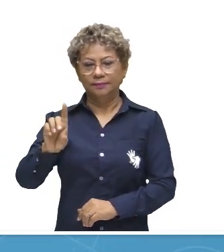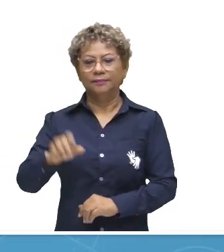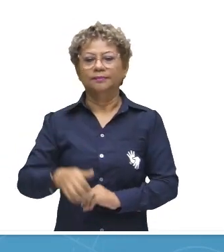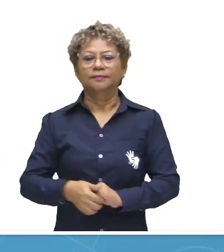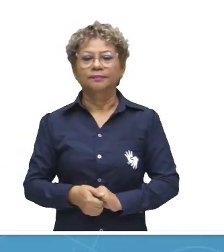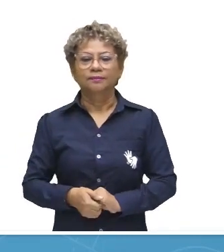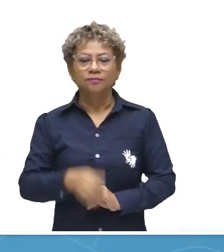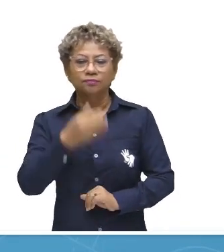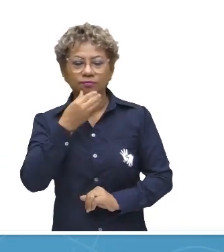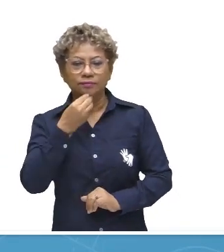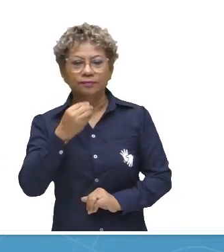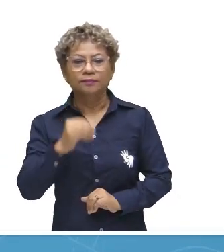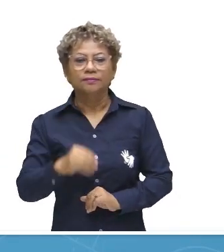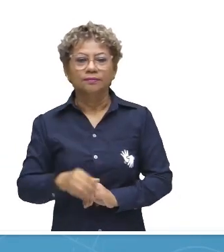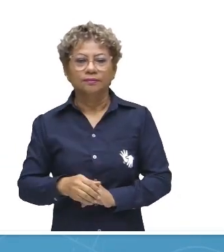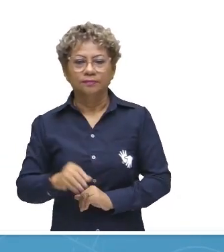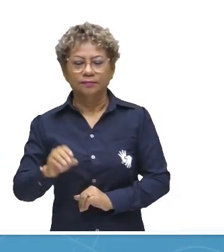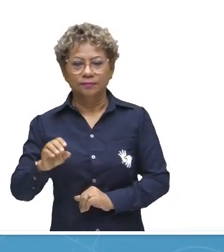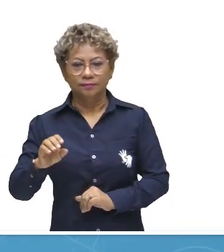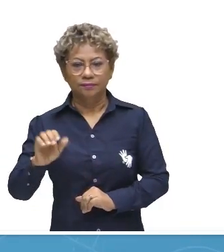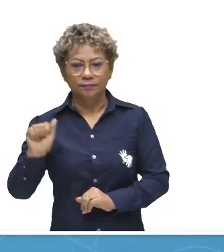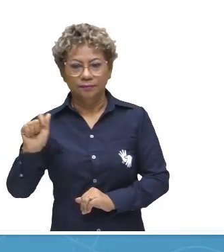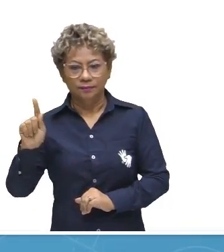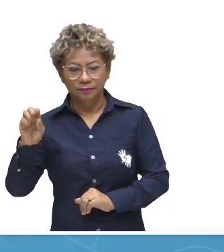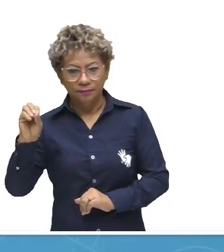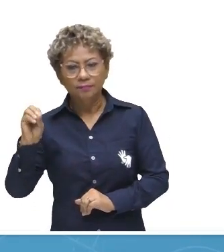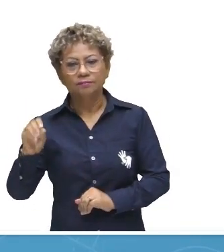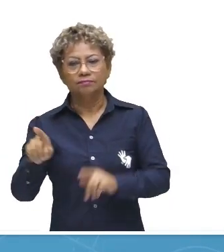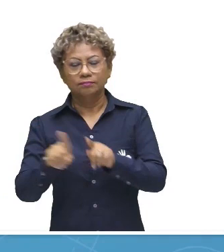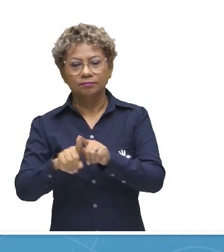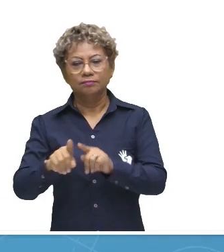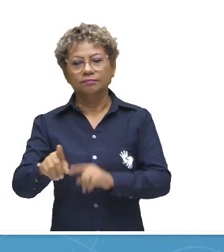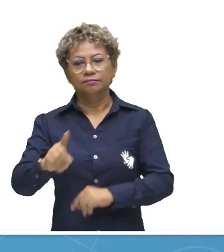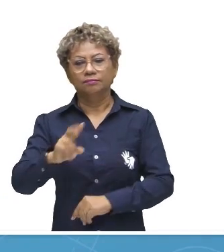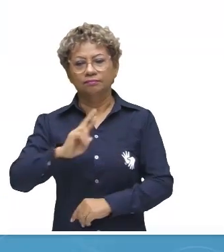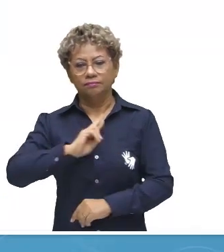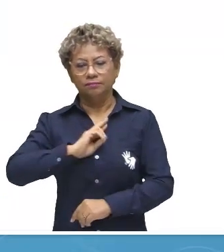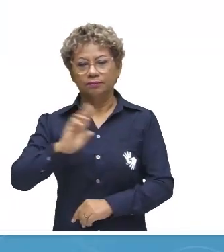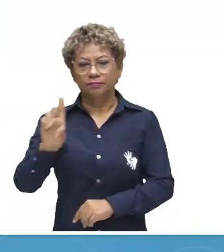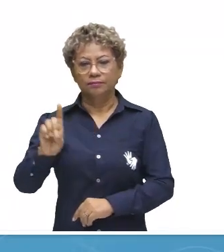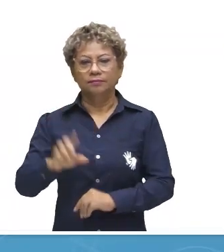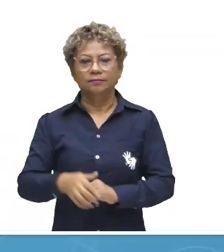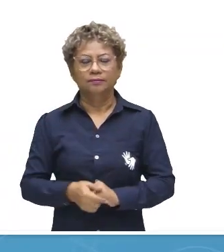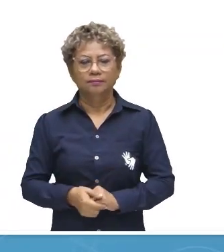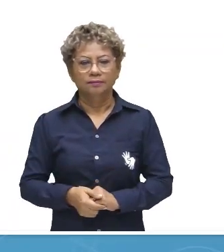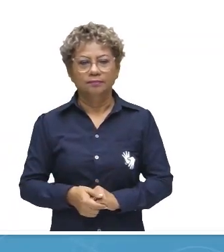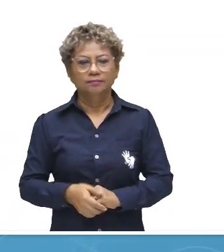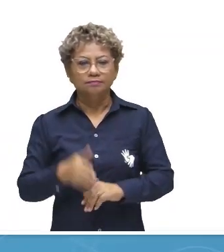eneágono. Beleza? Temos também... Que mais?